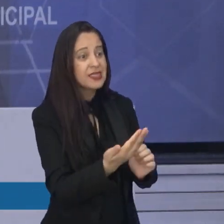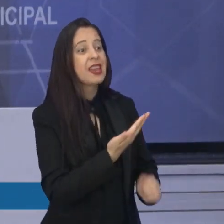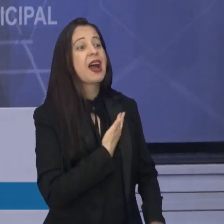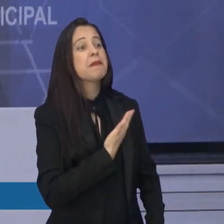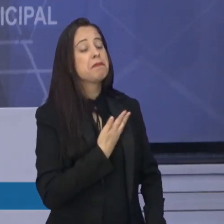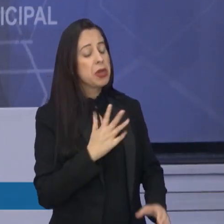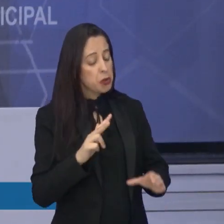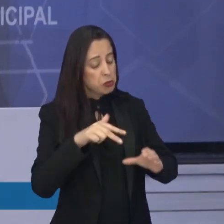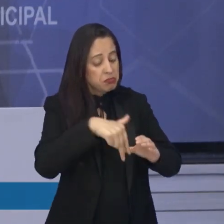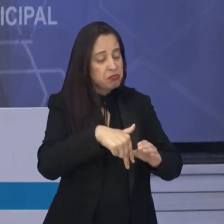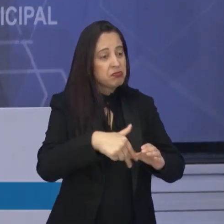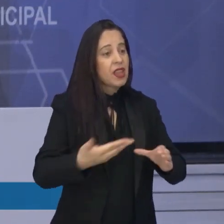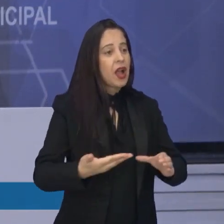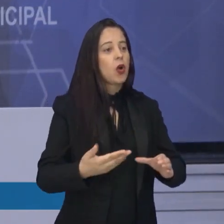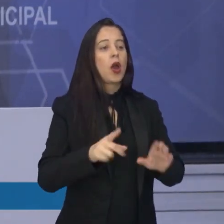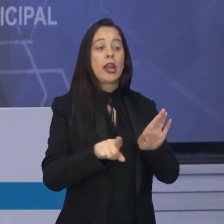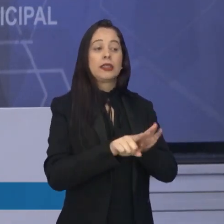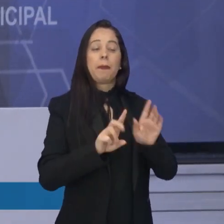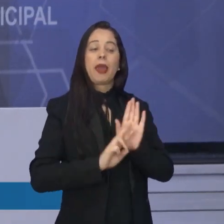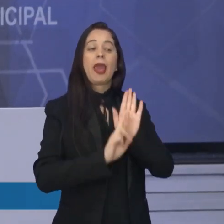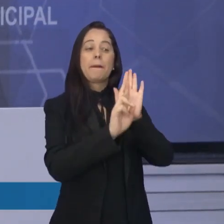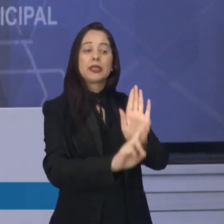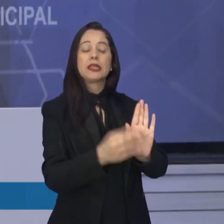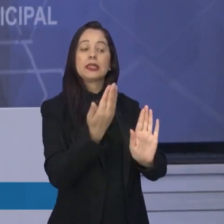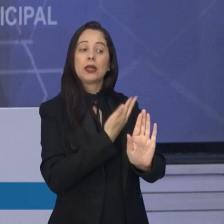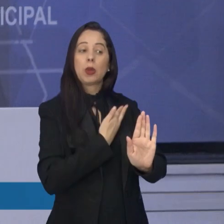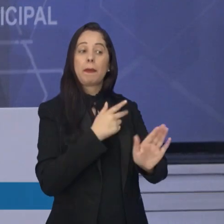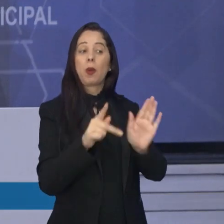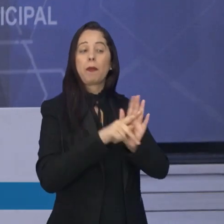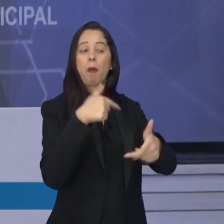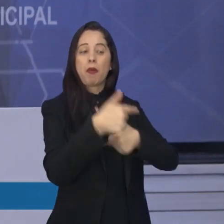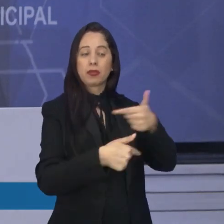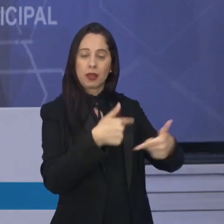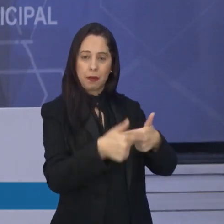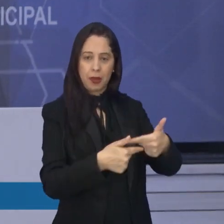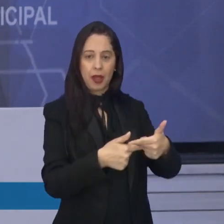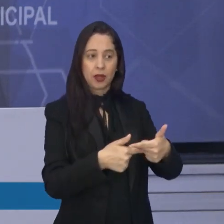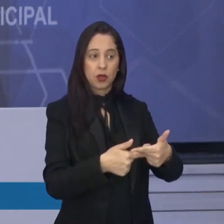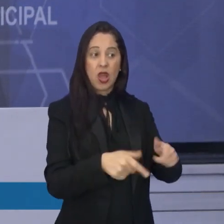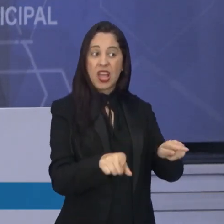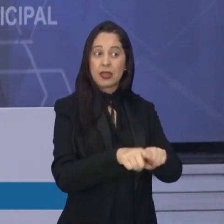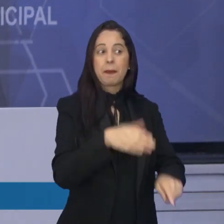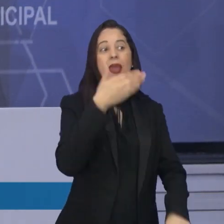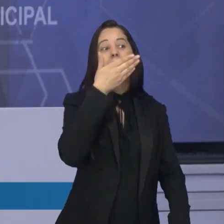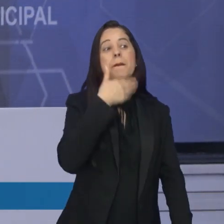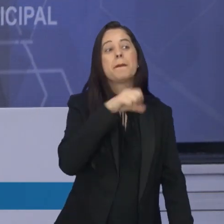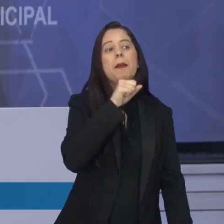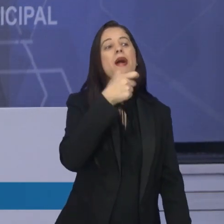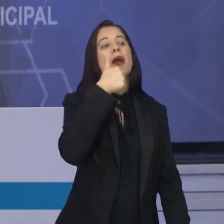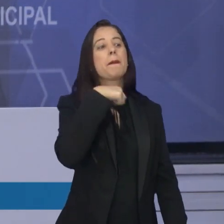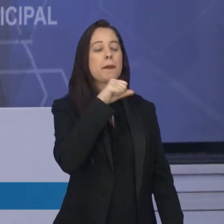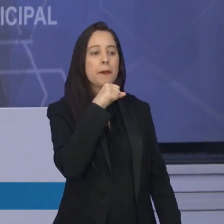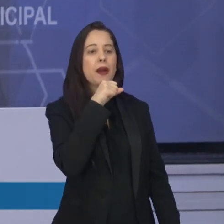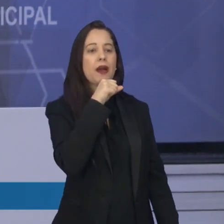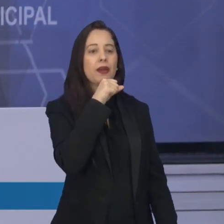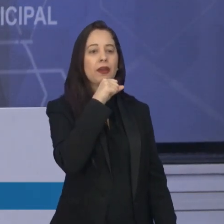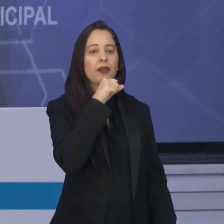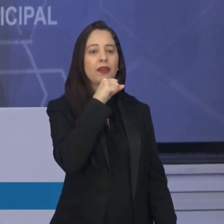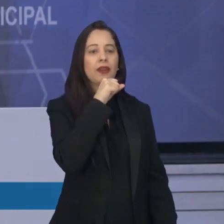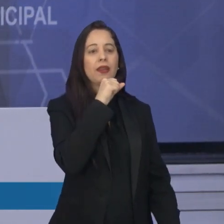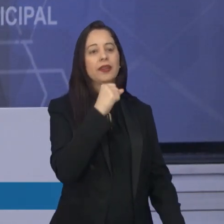mas também representando seus colegas de trabalho, seus pares de movimentos sociais sindicalistas